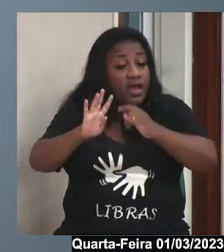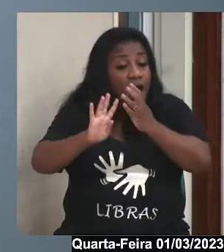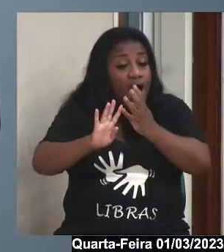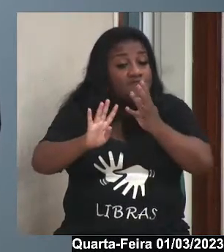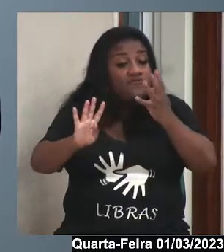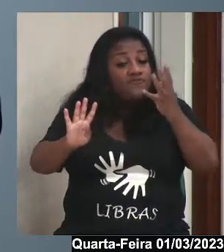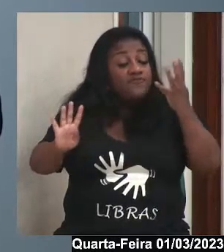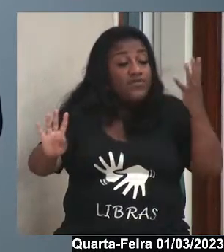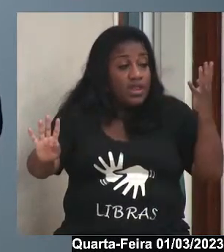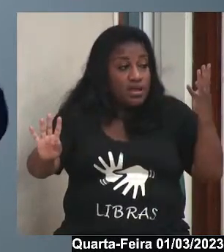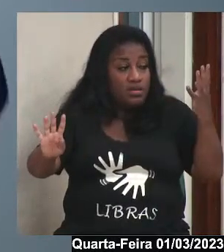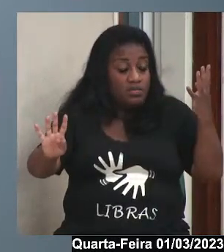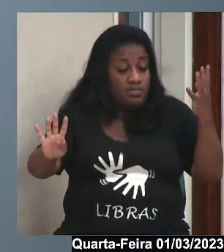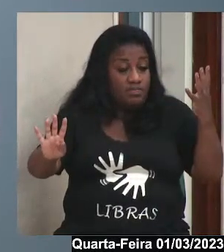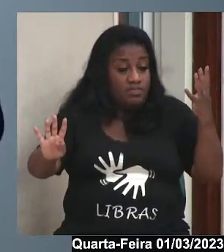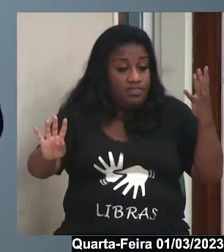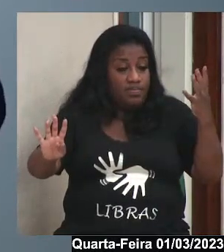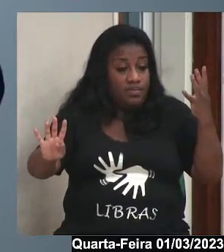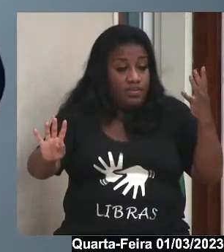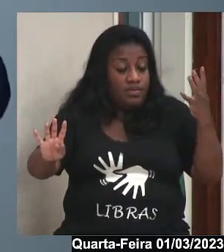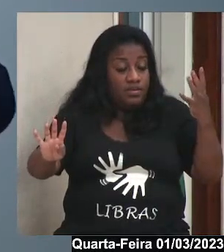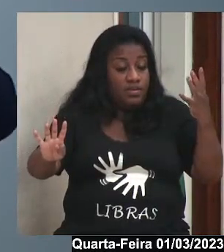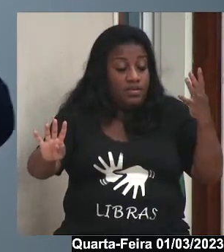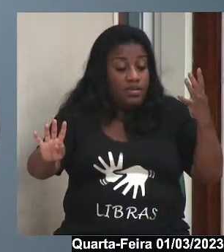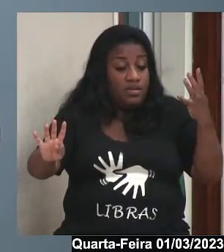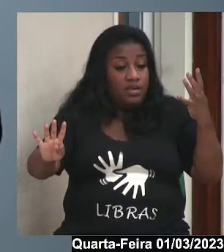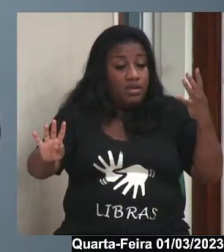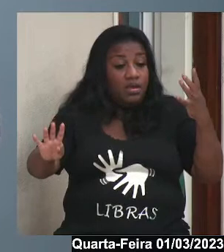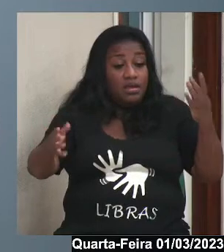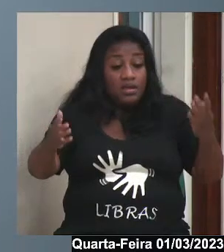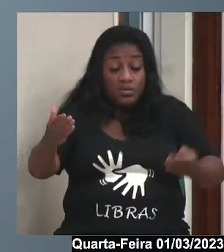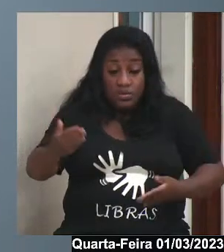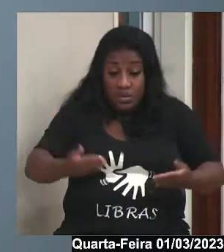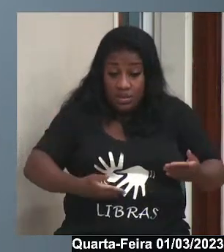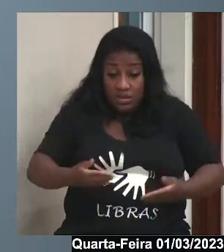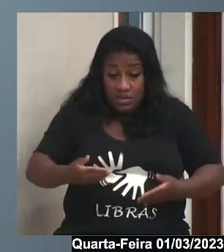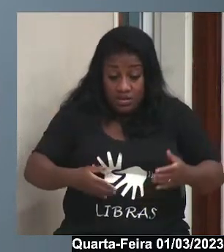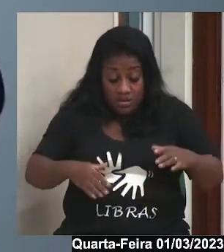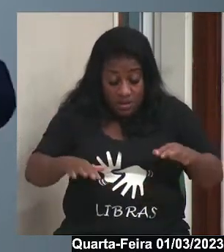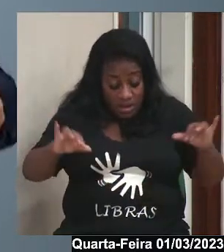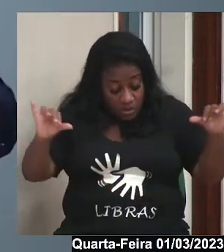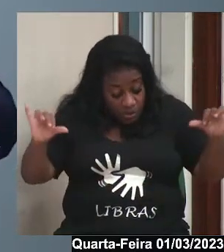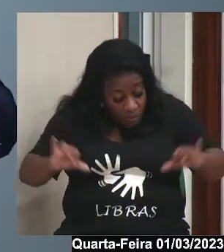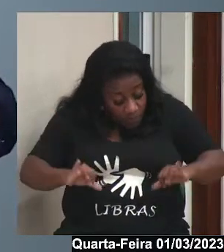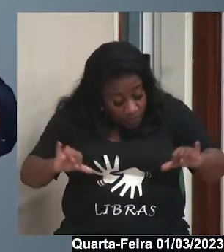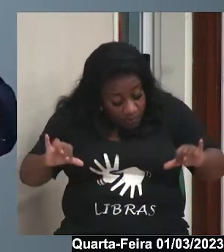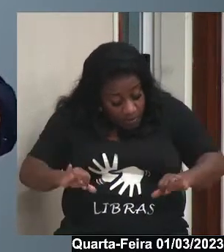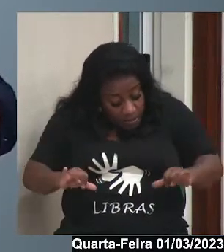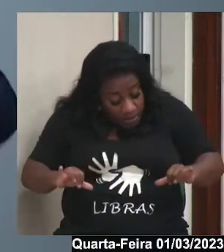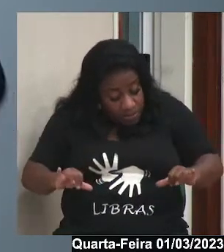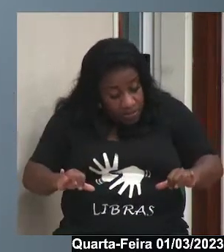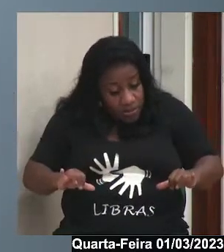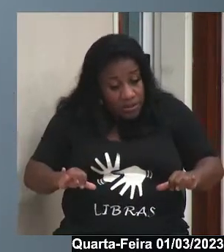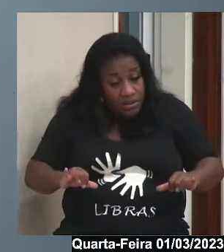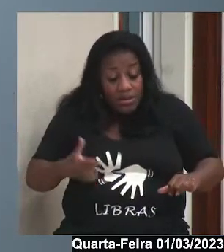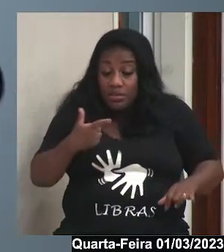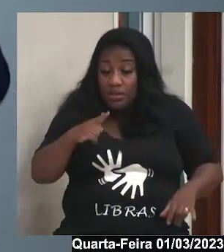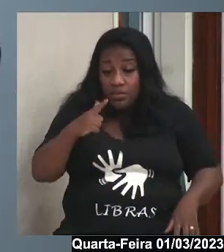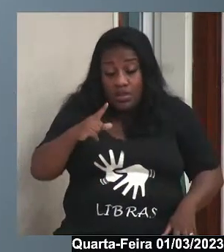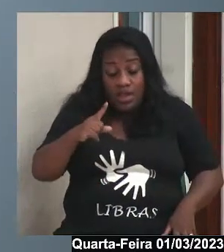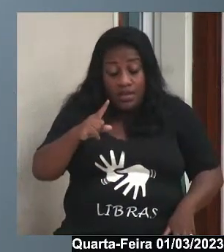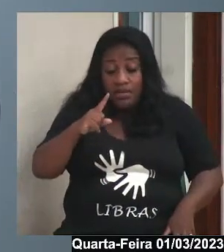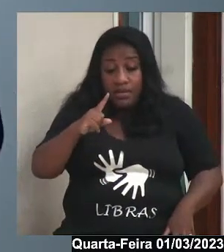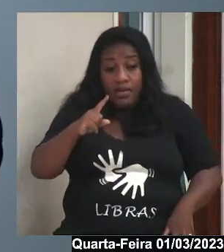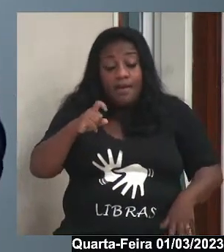fila. E o que, que os profissionais estão sofrendo? O que, que a nossa população está sofrendo? Sem ter